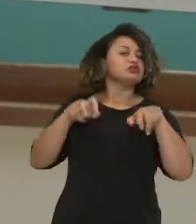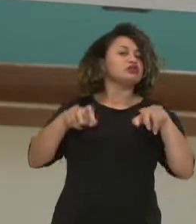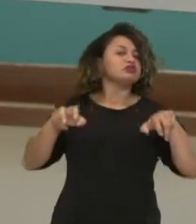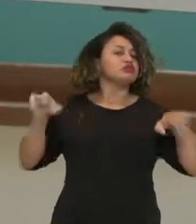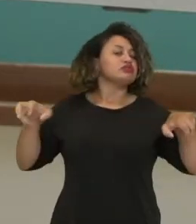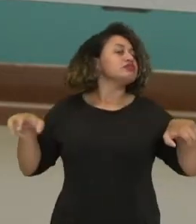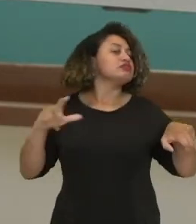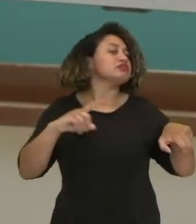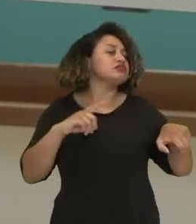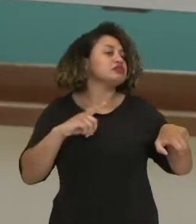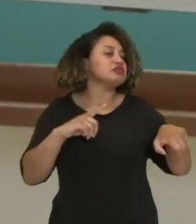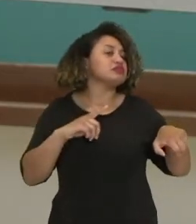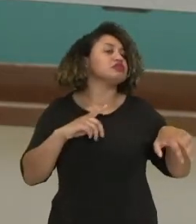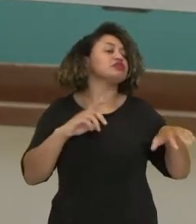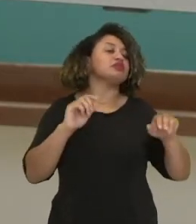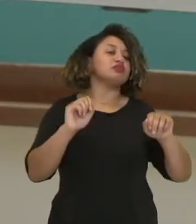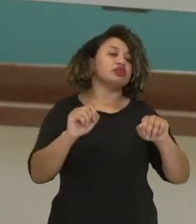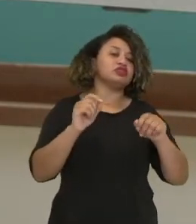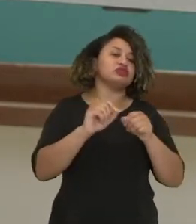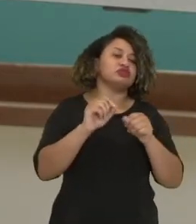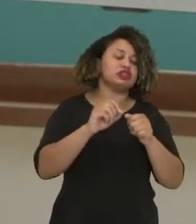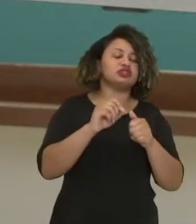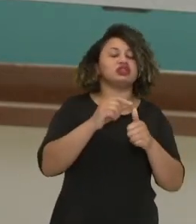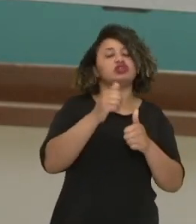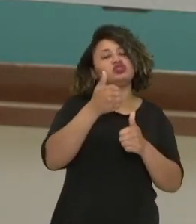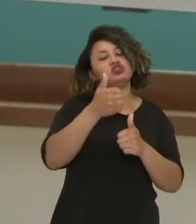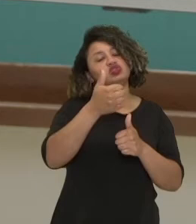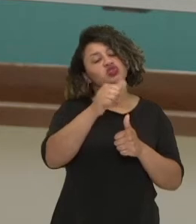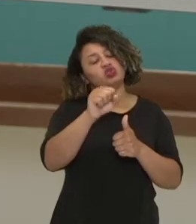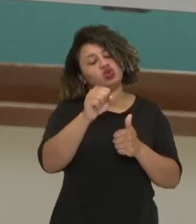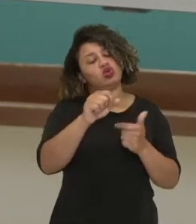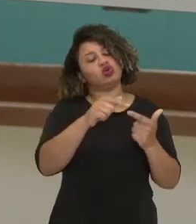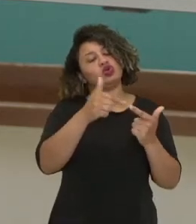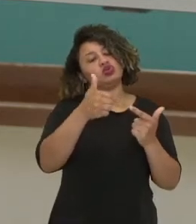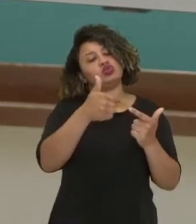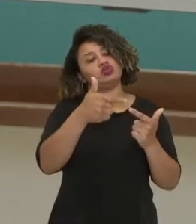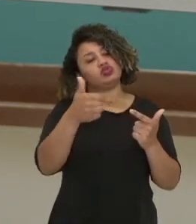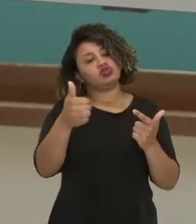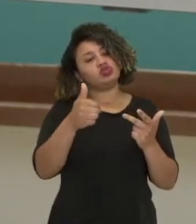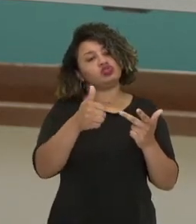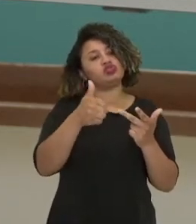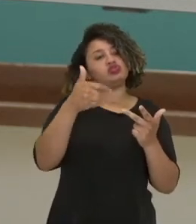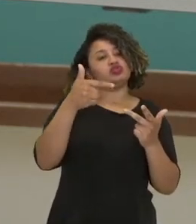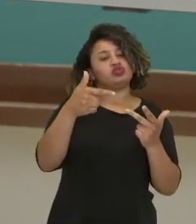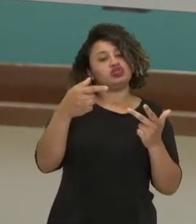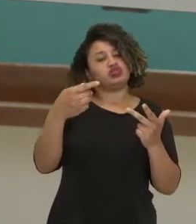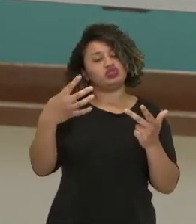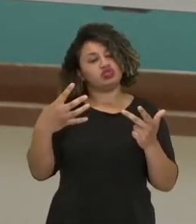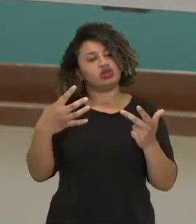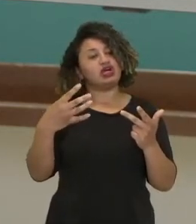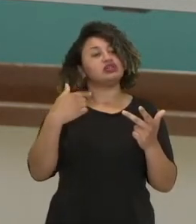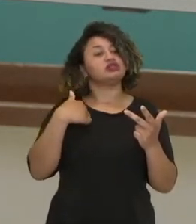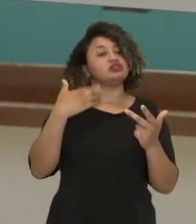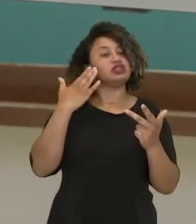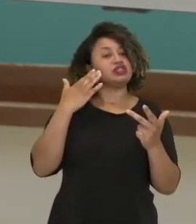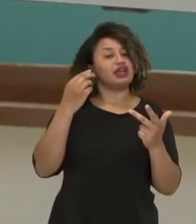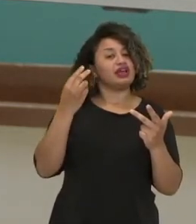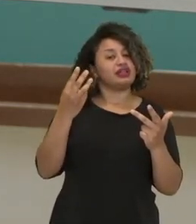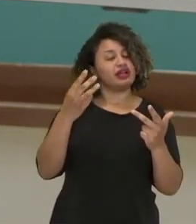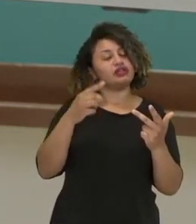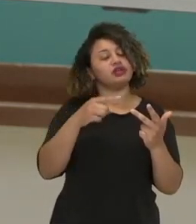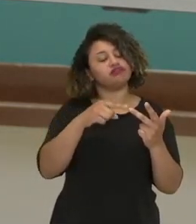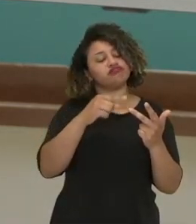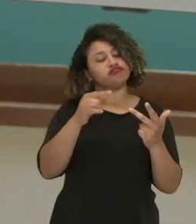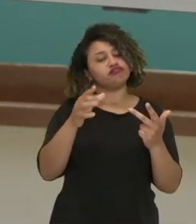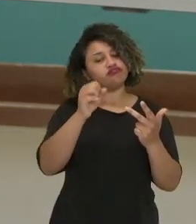posso colocar A1 18, 21, 24, já identifiquei que a razão é 3 e ir fazendo até